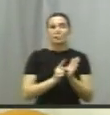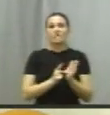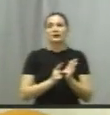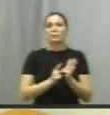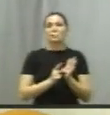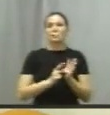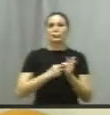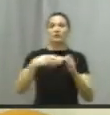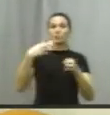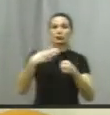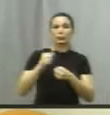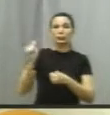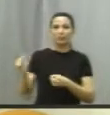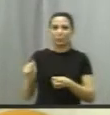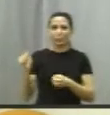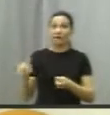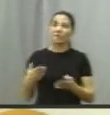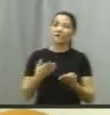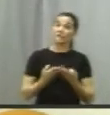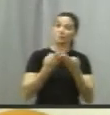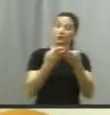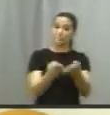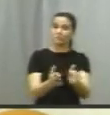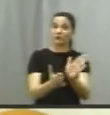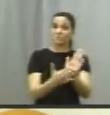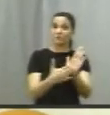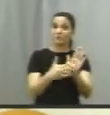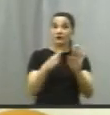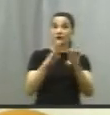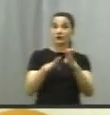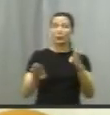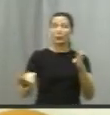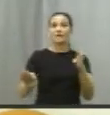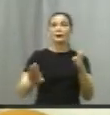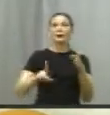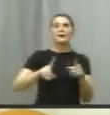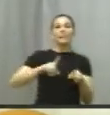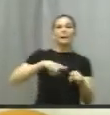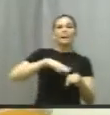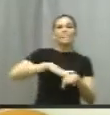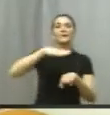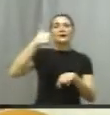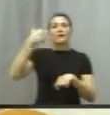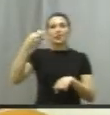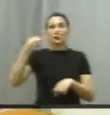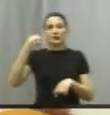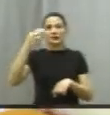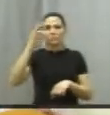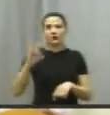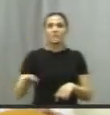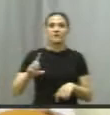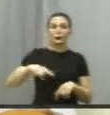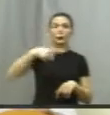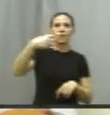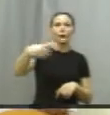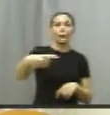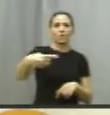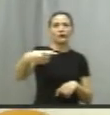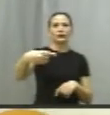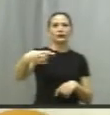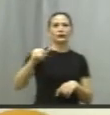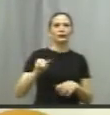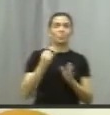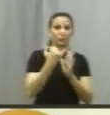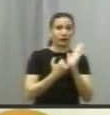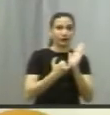da Prefeitura de Araraquara foi apresentado nessa casa e tem uma previsão de um aumento de pelo menos 10% no ano que vem. Como é que